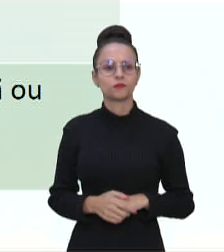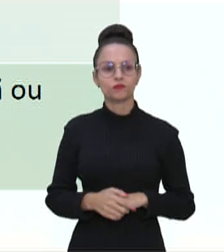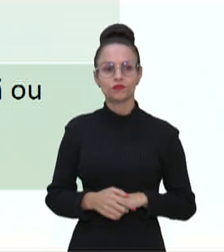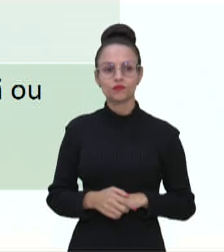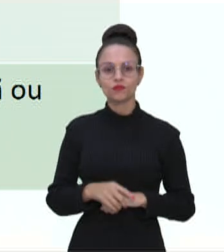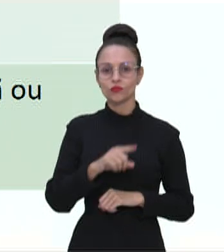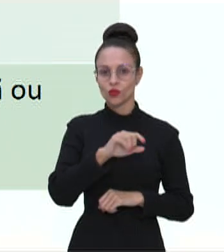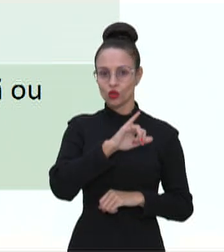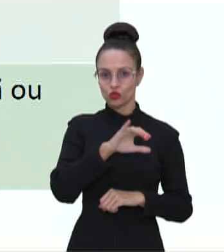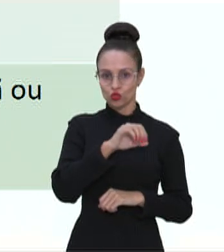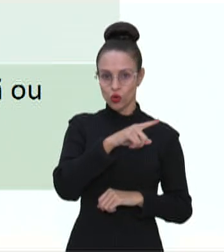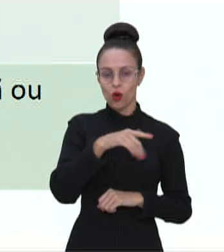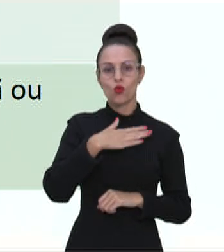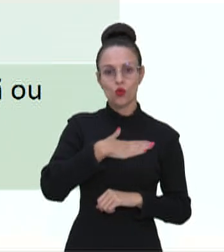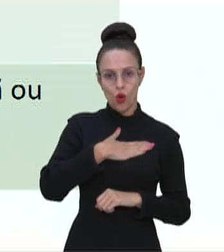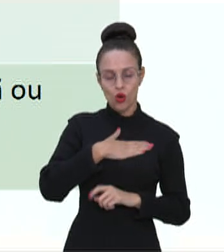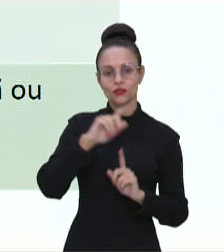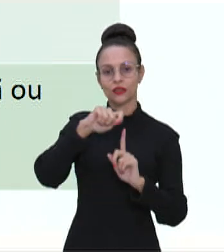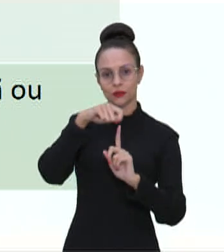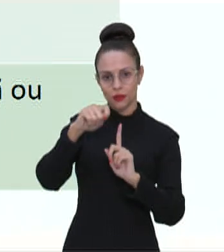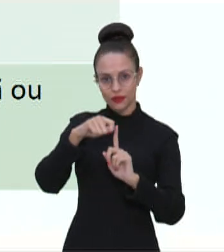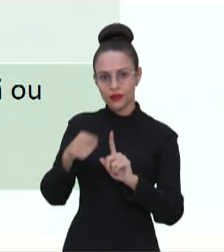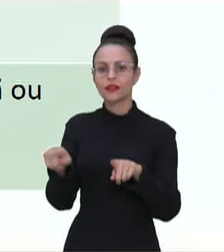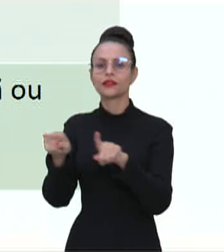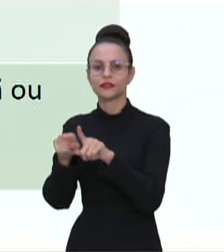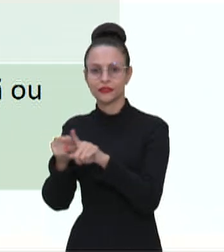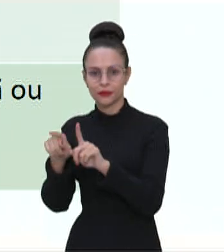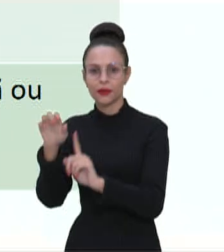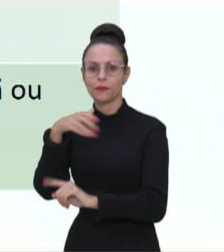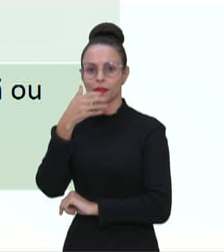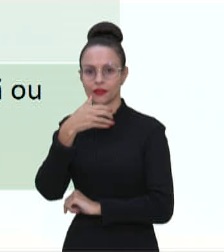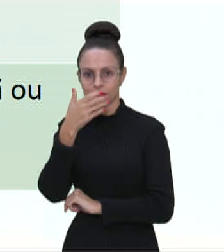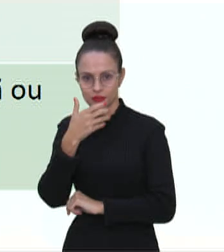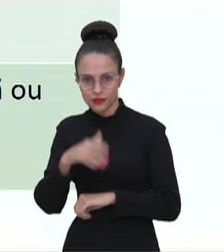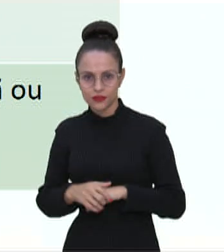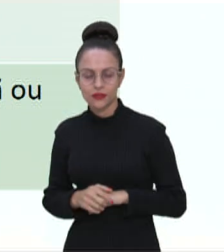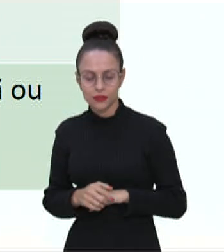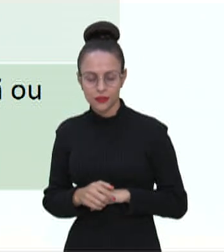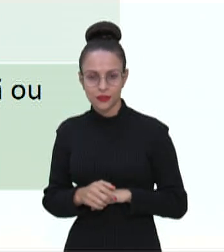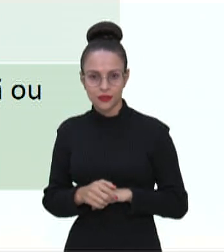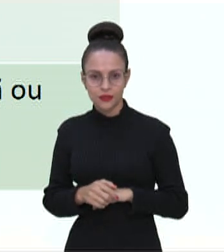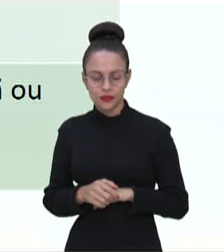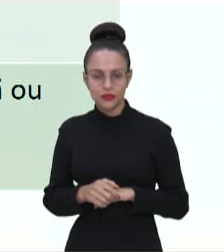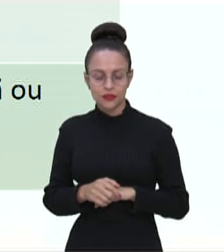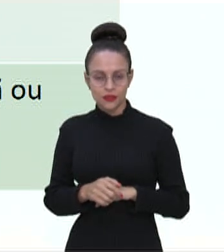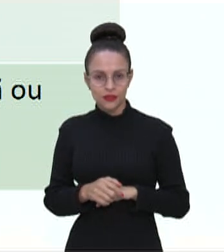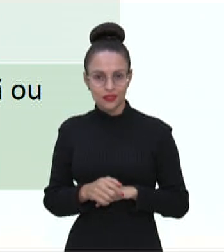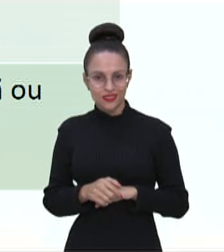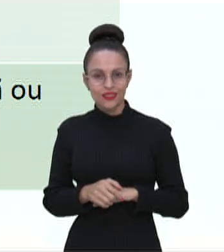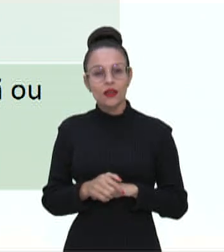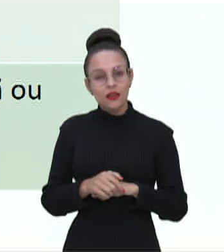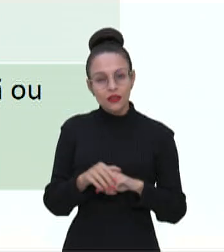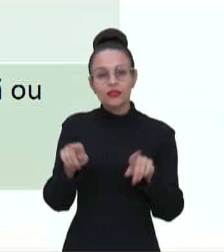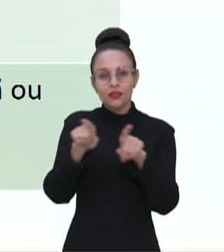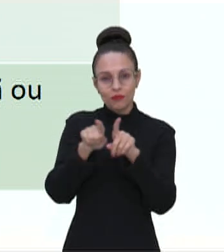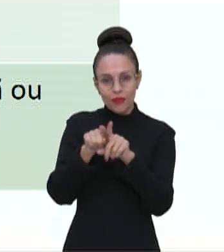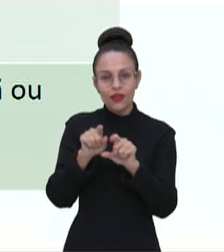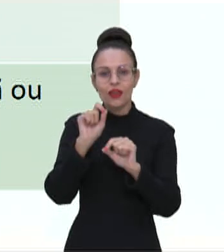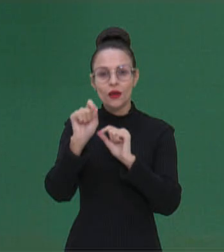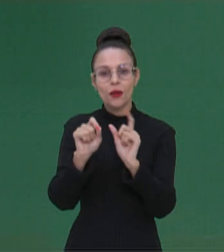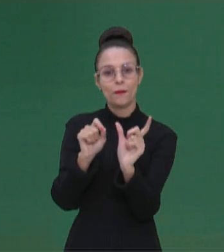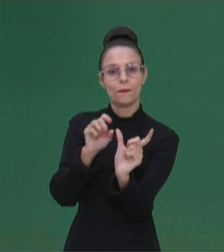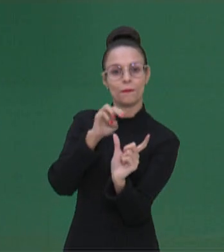de maçã e banana. Ele gosta de maçã, mas também de banana, né?